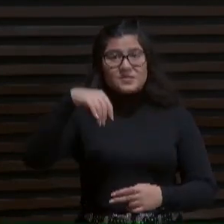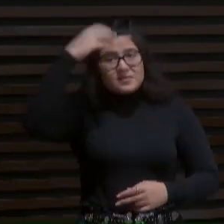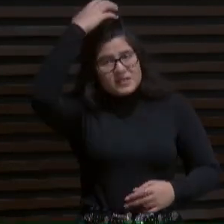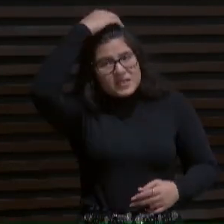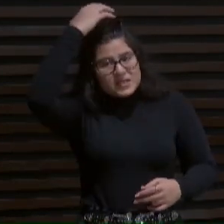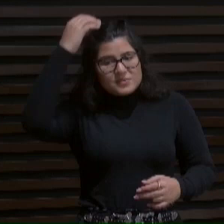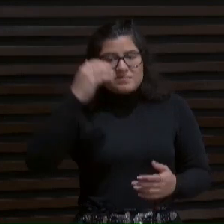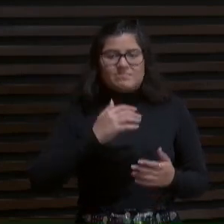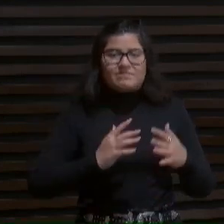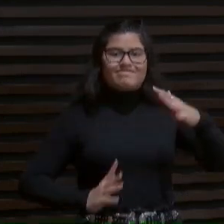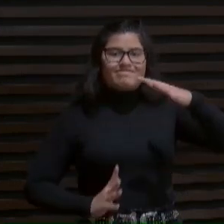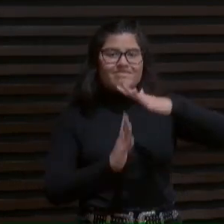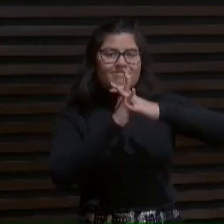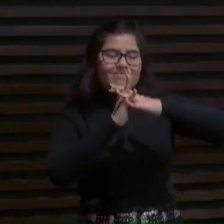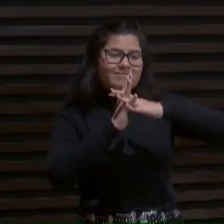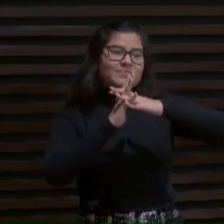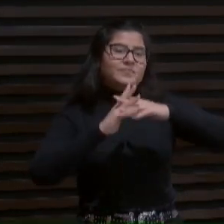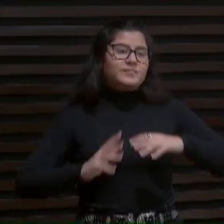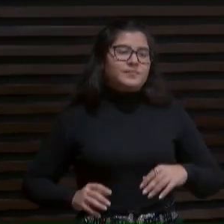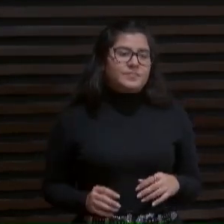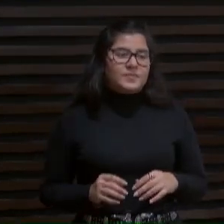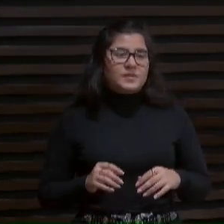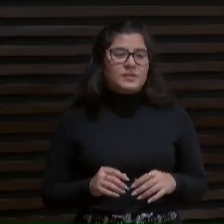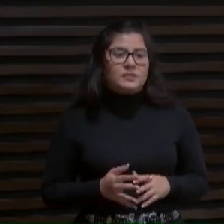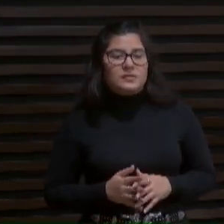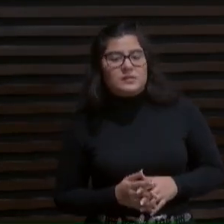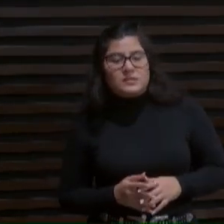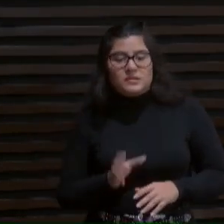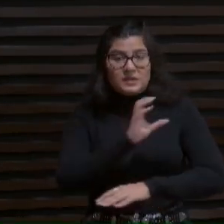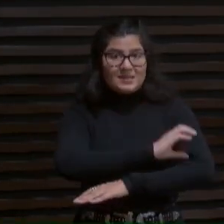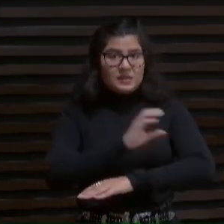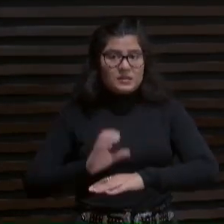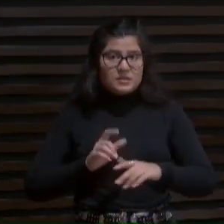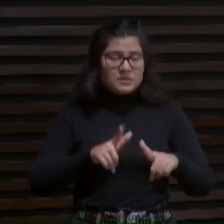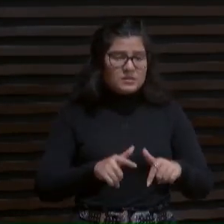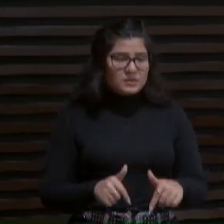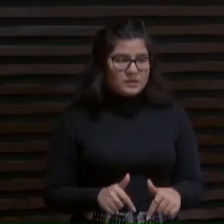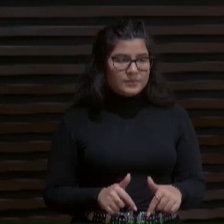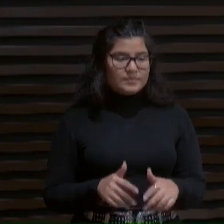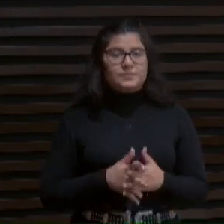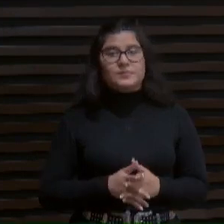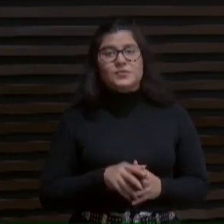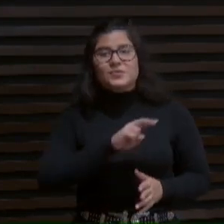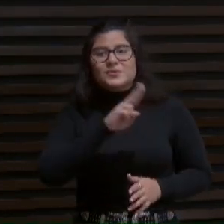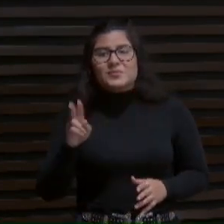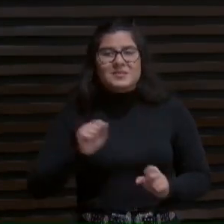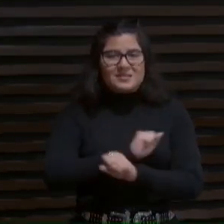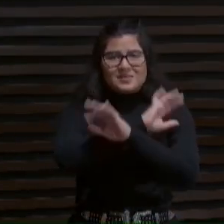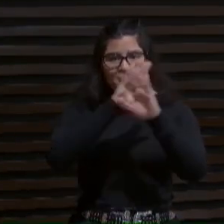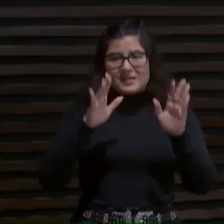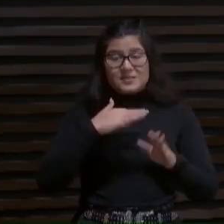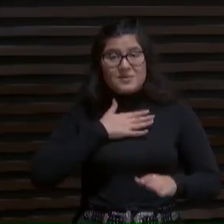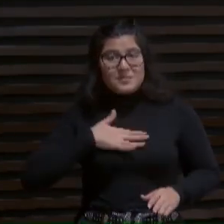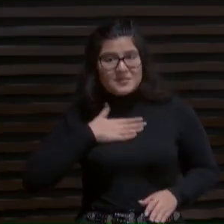para além das fronteiras de Canaã e Israel. E o seu nome seria glorificado, e o prazer nele